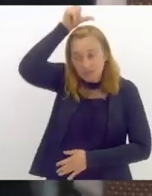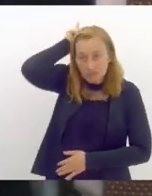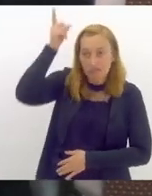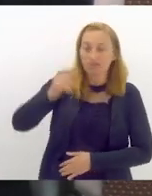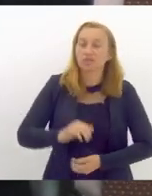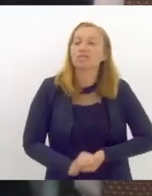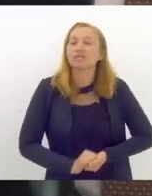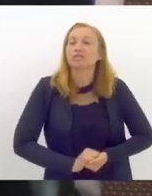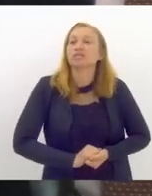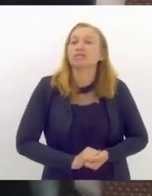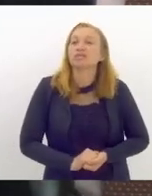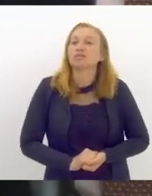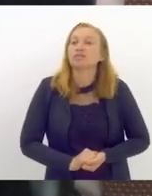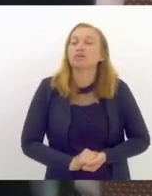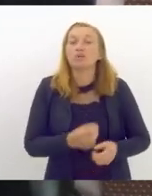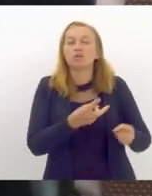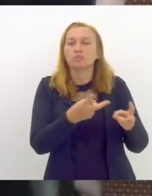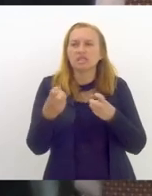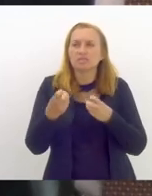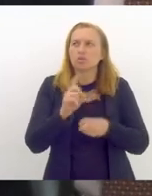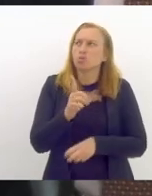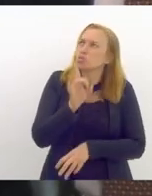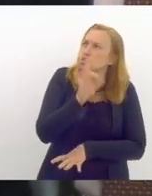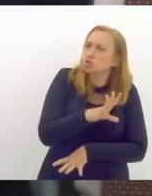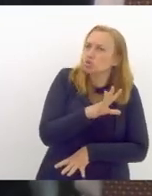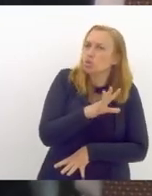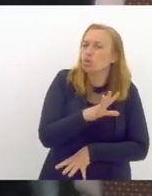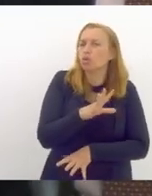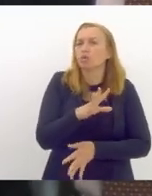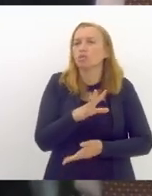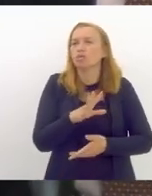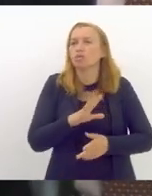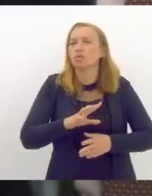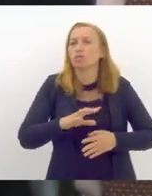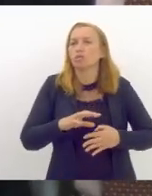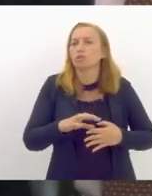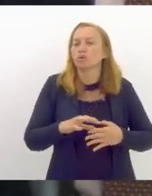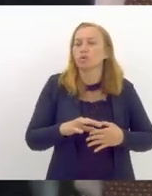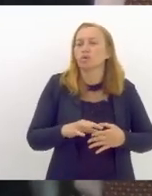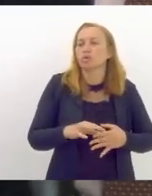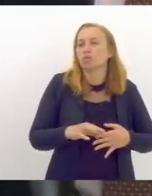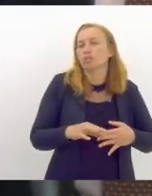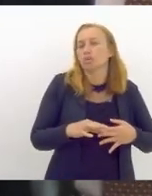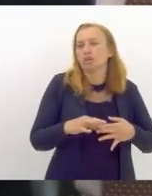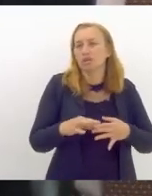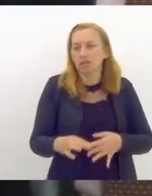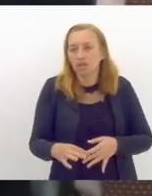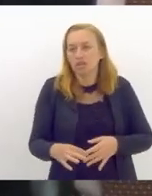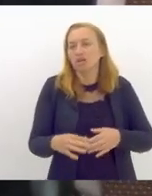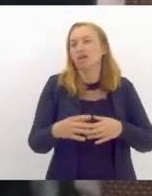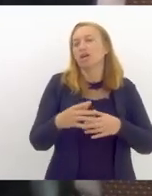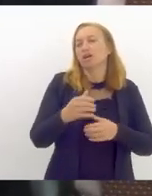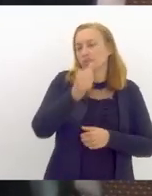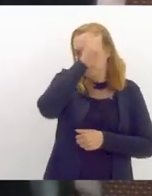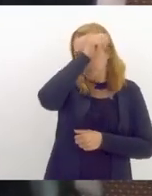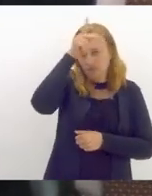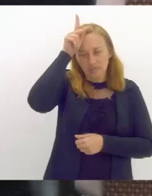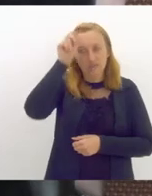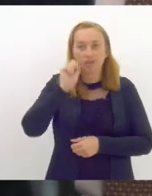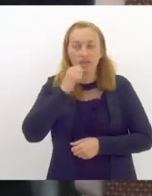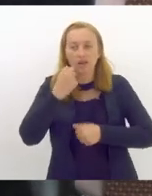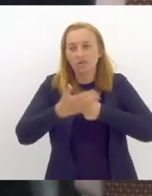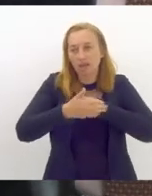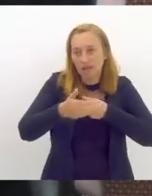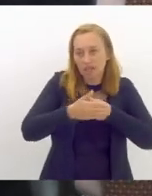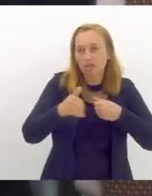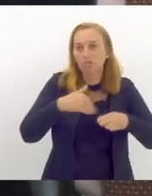anualidade percebo não só pelo altruísmo do prefeito Eduardo Paes do carinho com os demais municípios